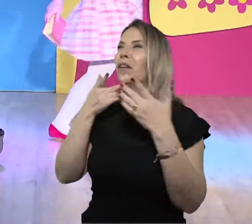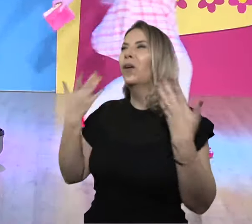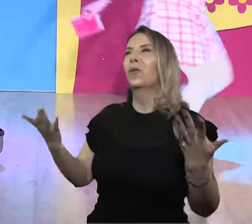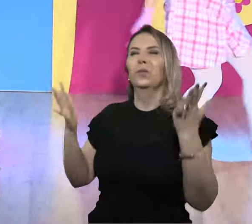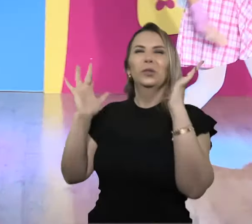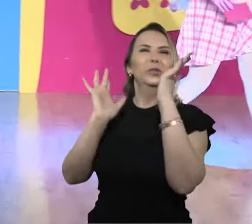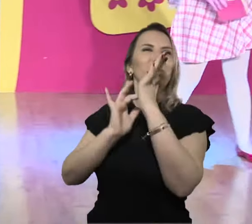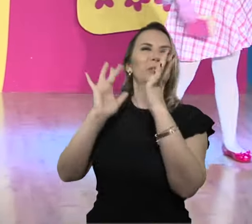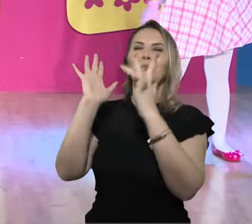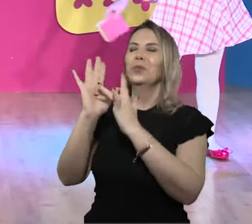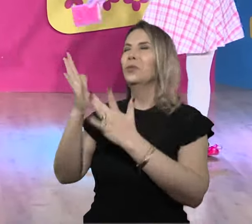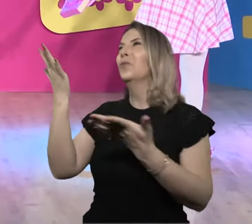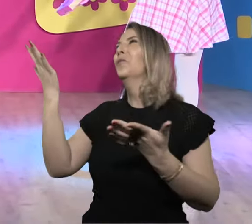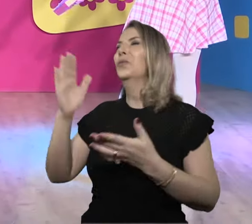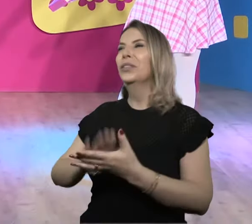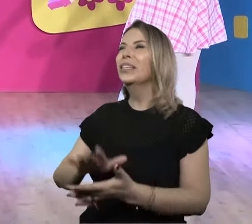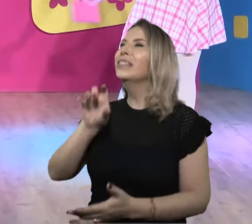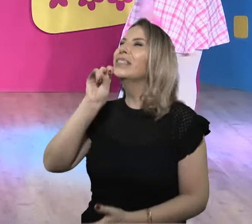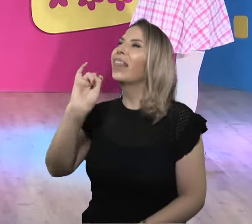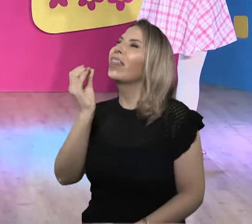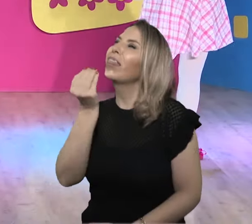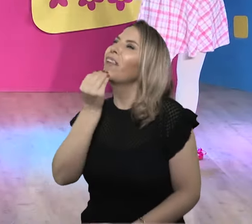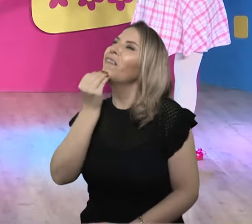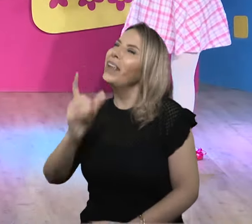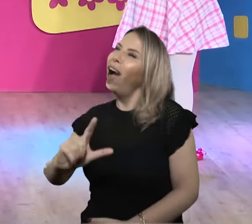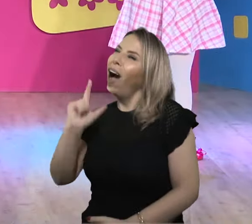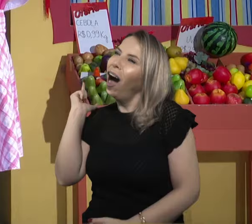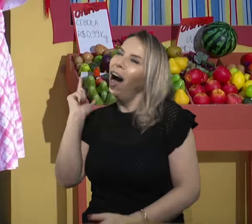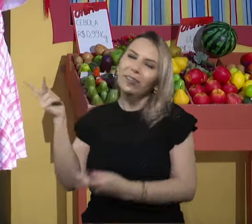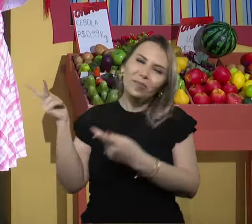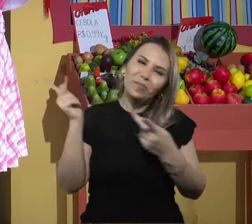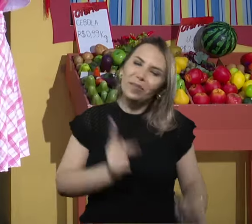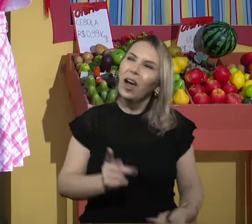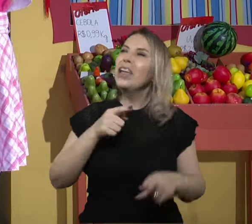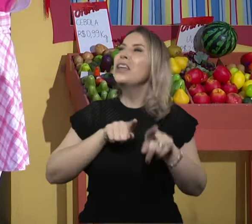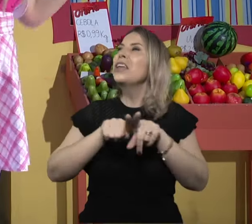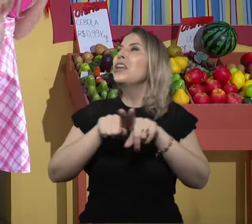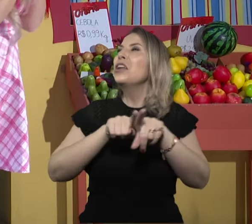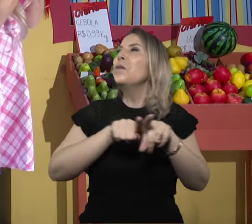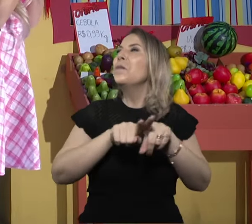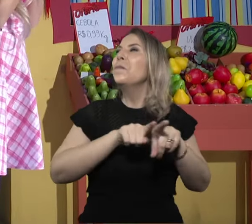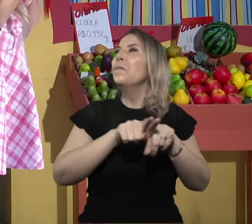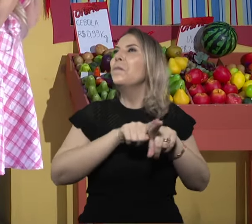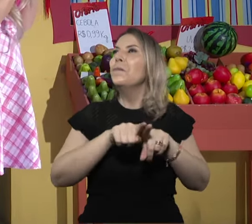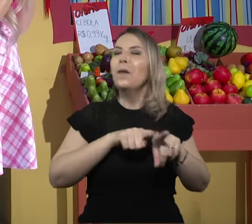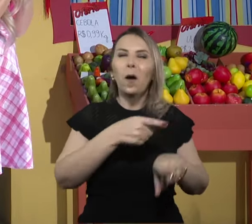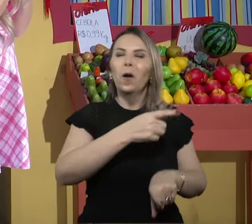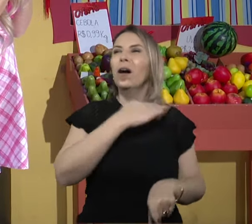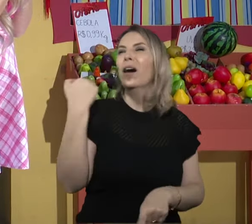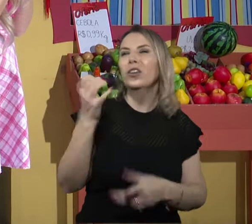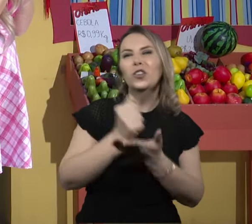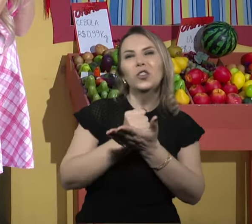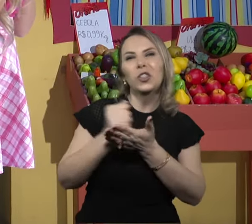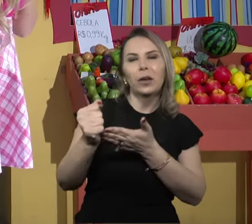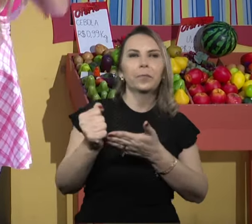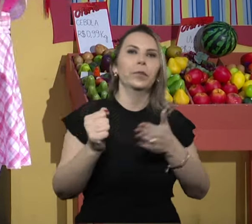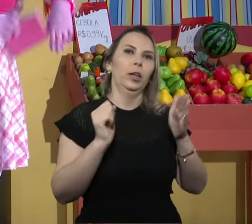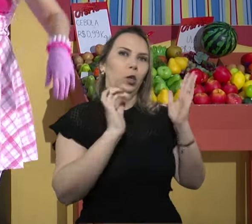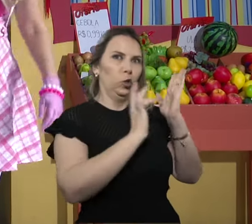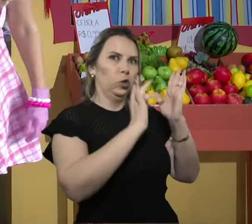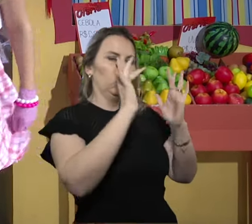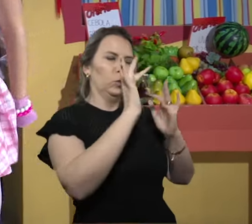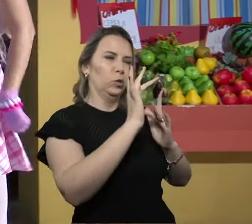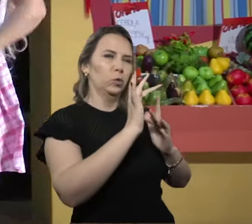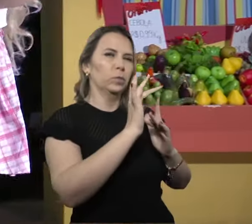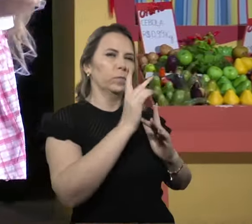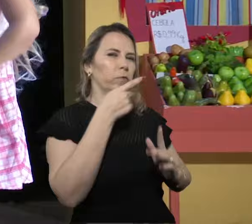falou assim: "Ai, Jesus! Se você tivesse vindo antes, o meu irmão não estaria morto!"